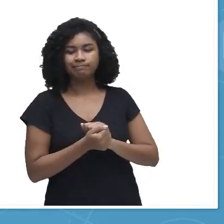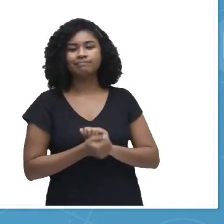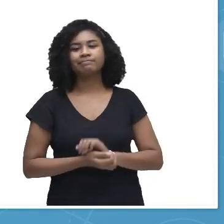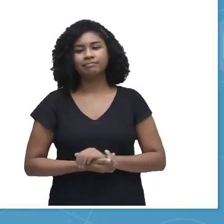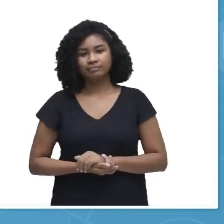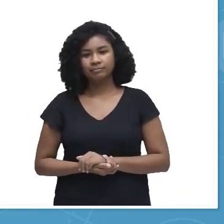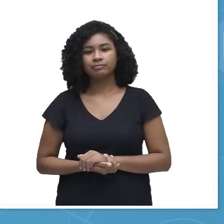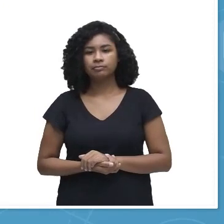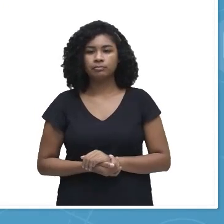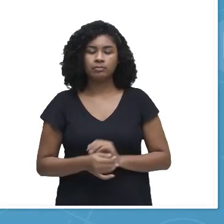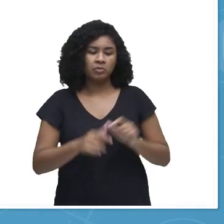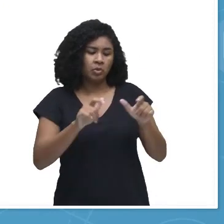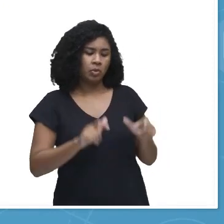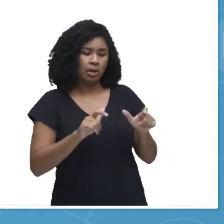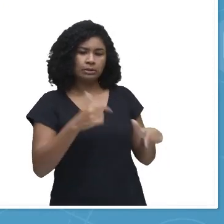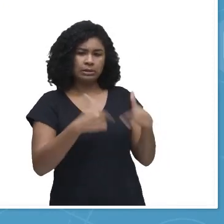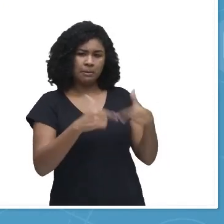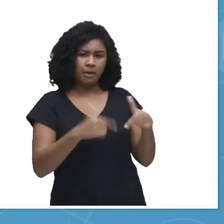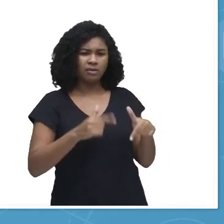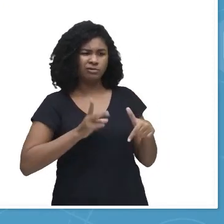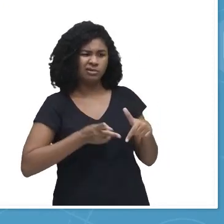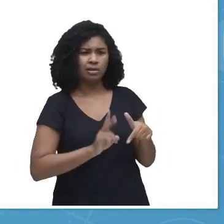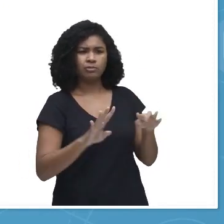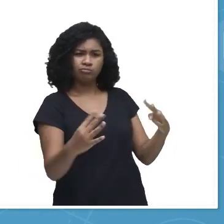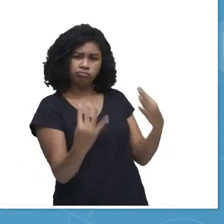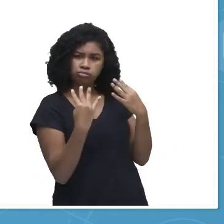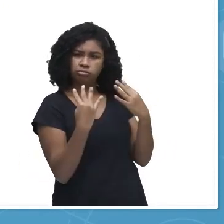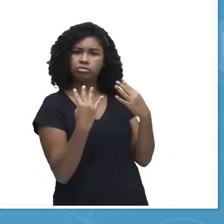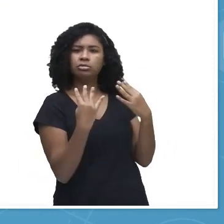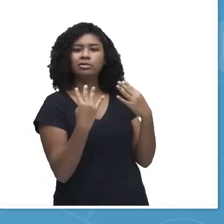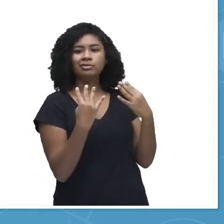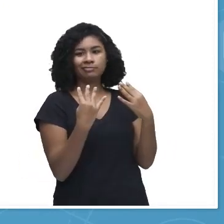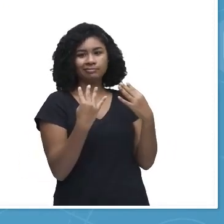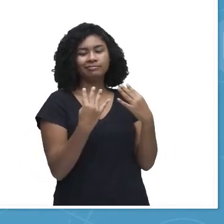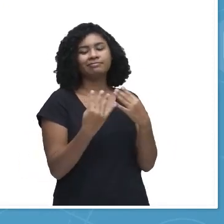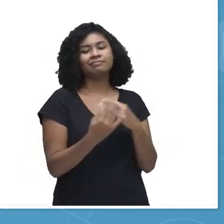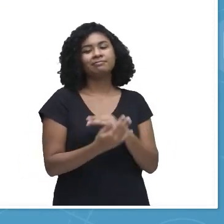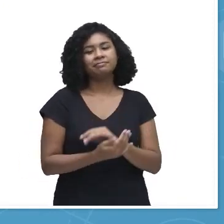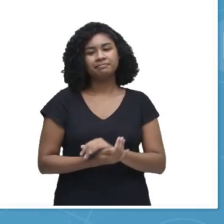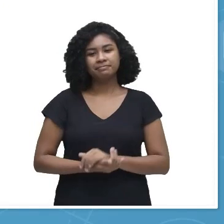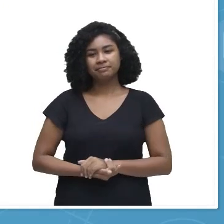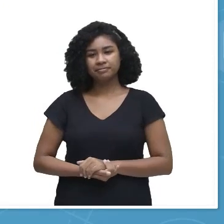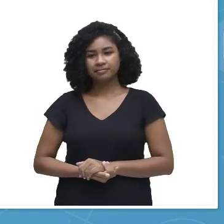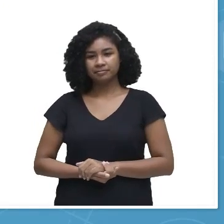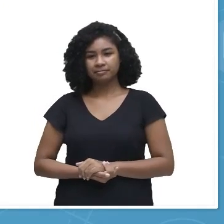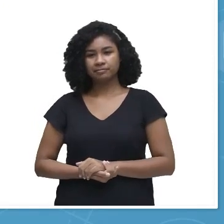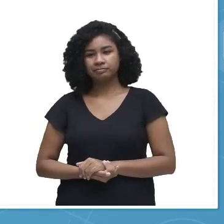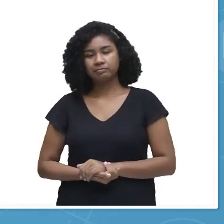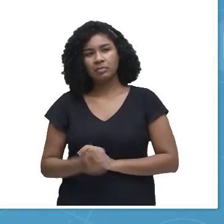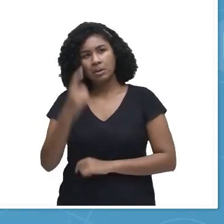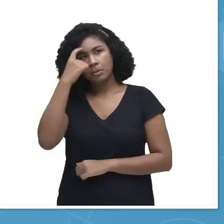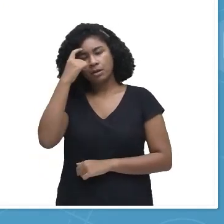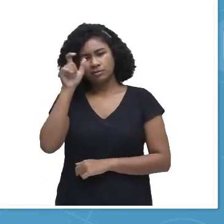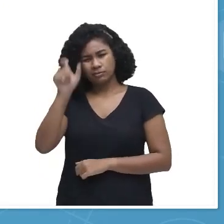um ambiente de trabalho, os olhares e as cobranças estão sempre voltadas para você. Quando você é negro, e